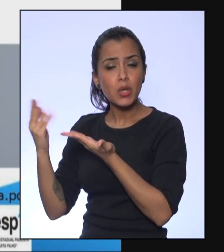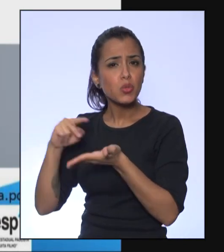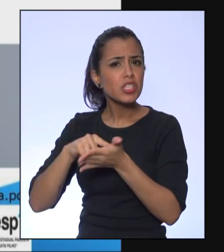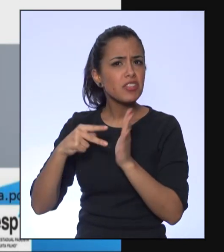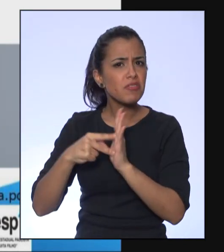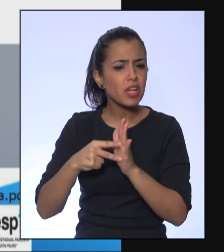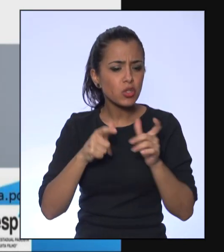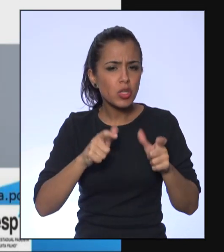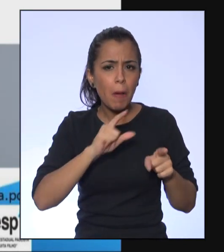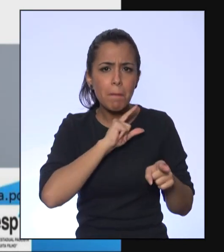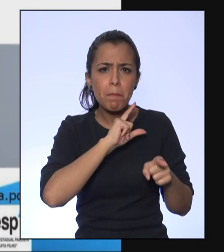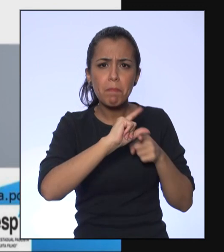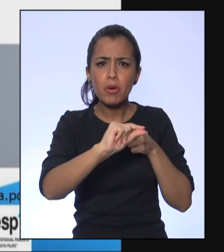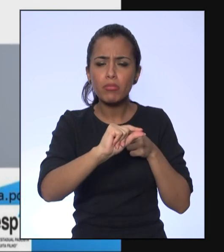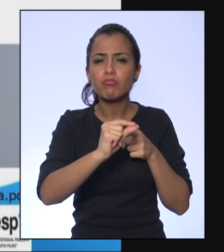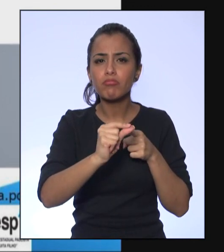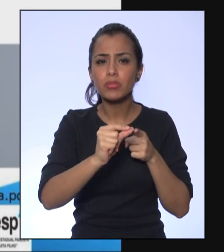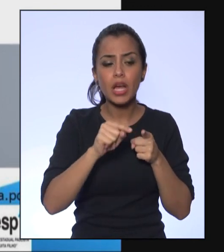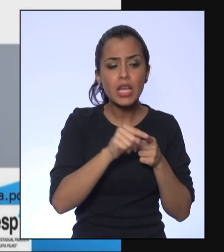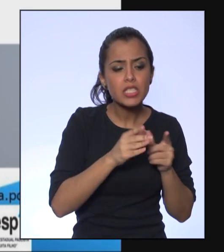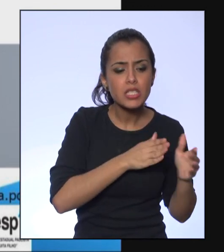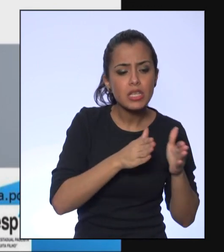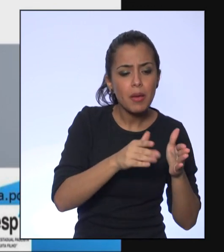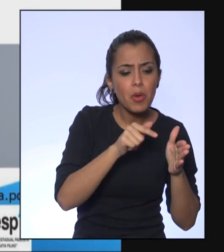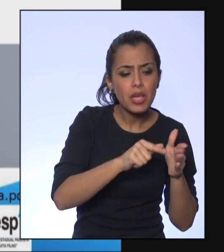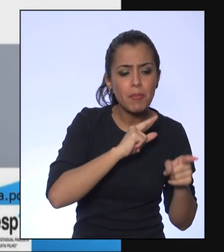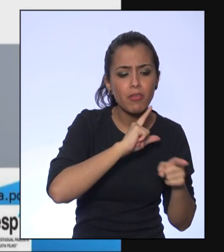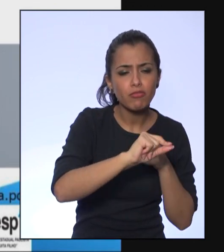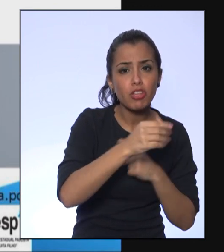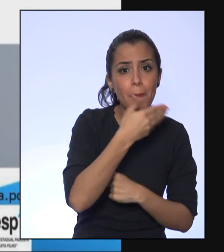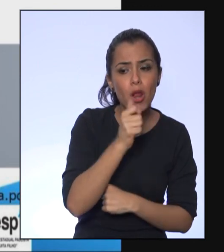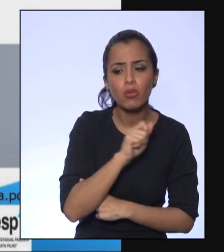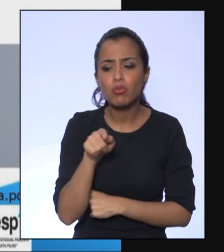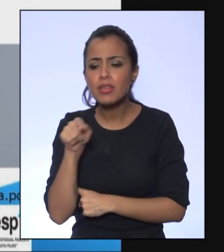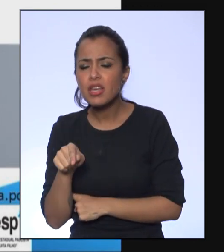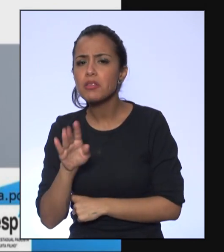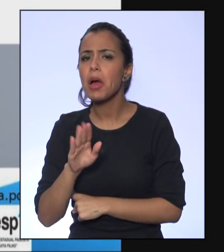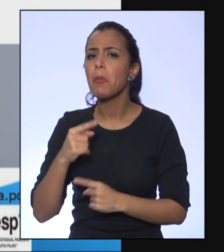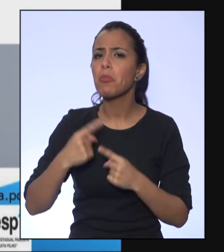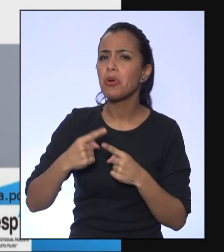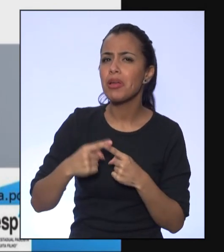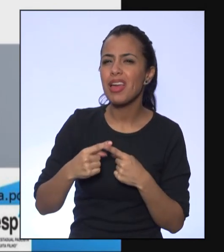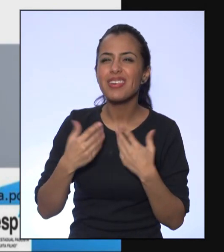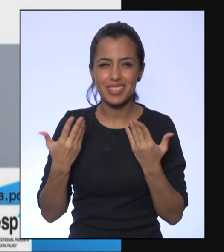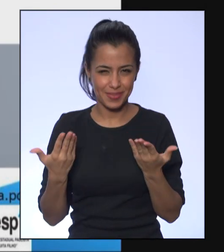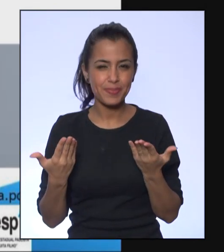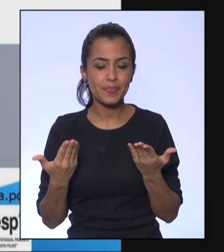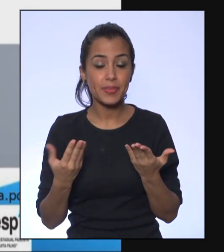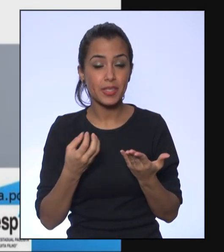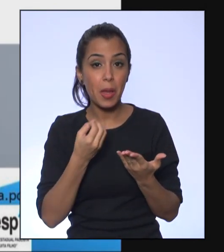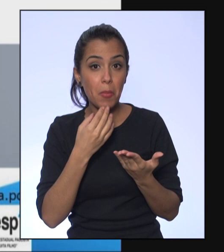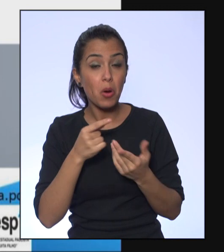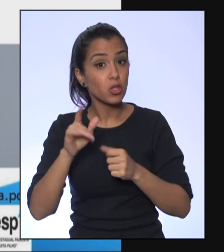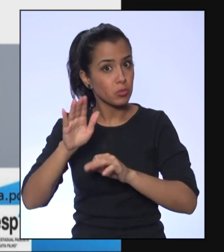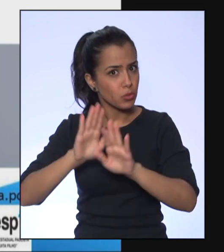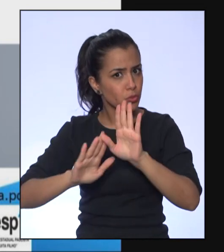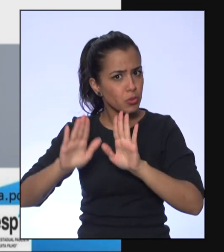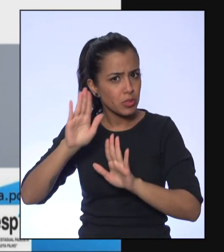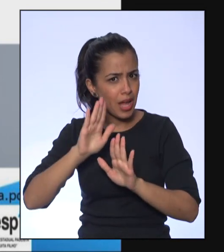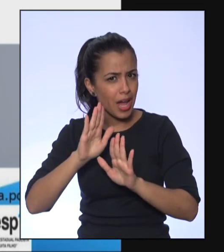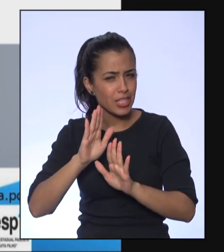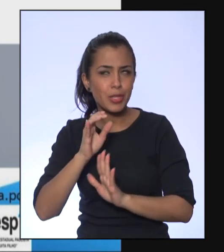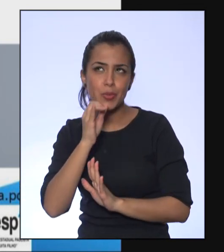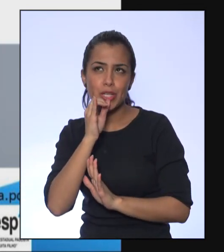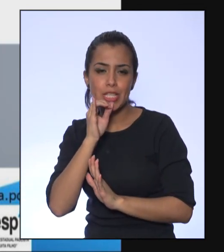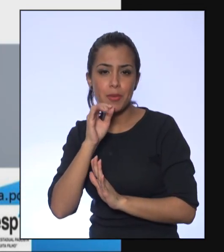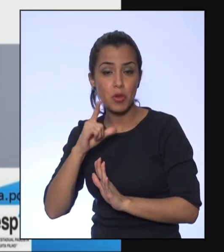gente pode escolher um determinado caminho e não o outro? Tomem cuidado, porque você não pode colocar uma rota de fuga para atravessar, por exemplo, num lugar